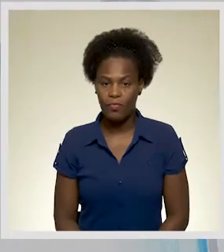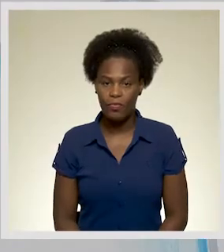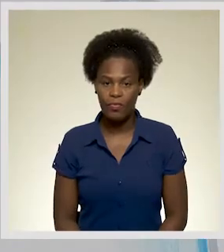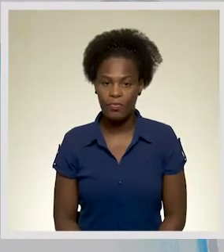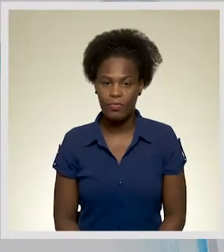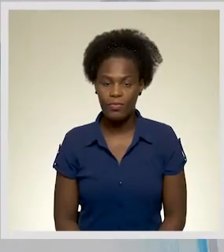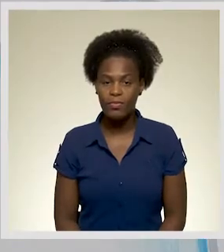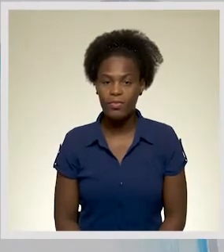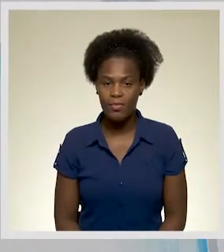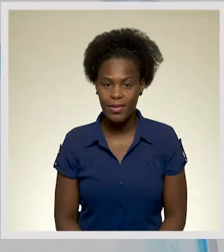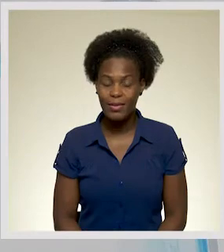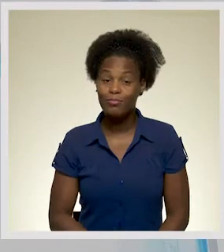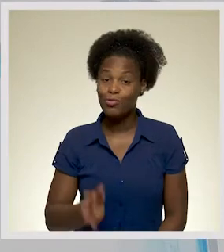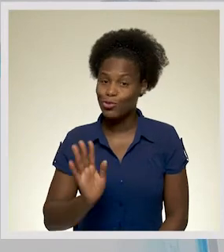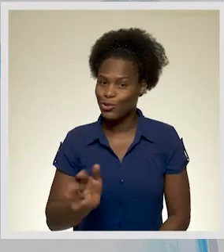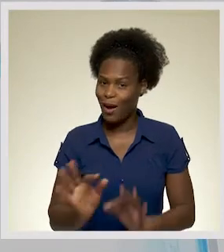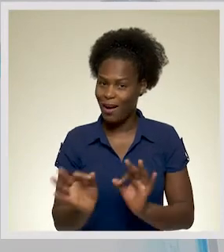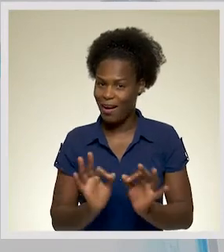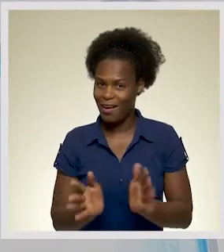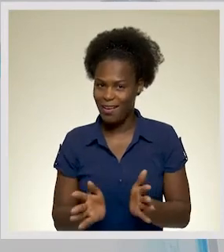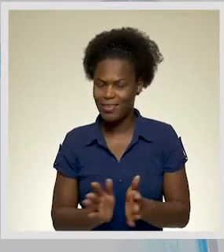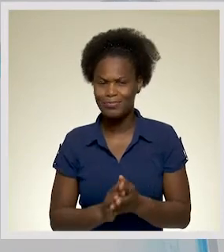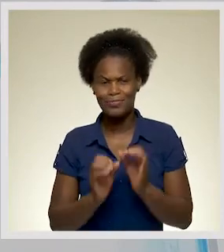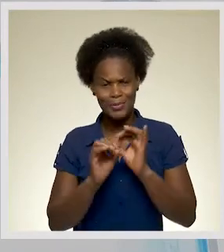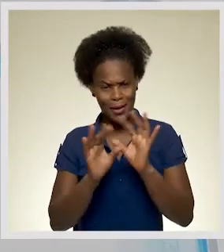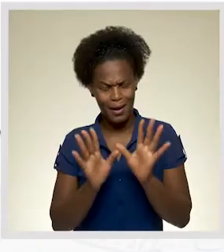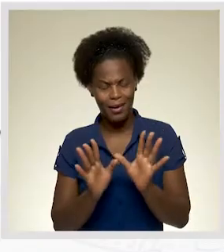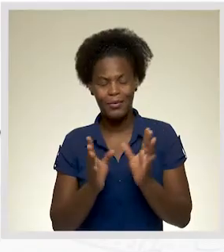E já está pronto? Claro. Então vamos lá à correção.